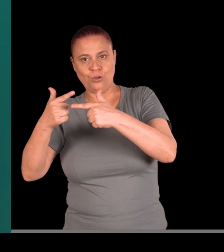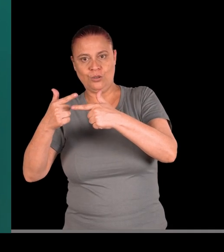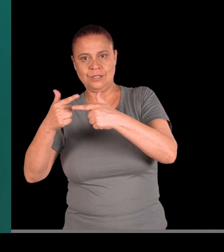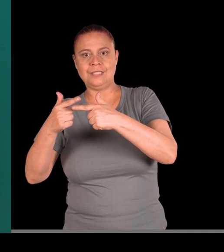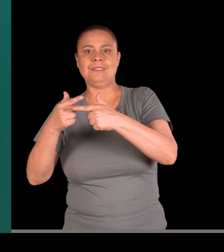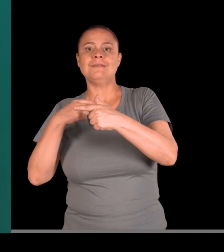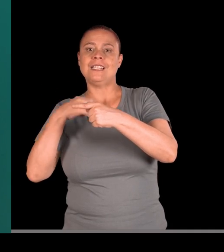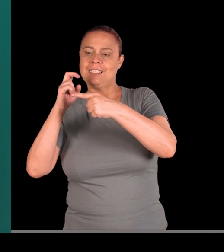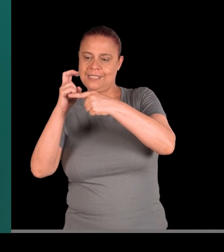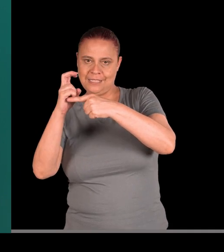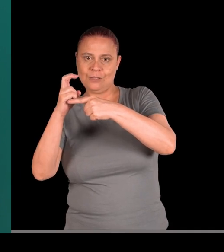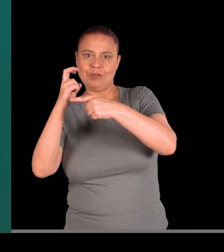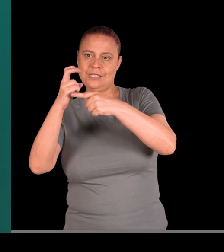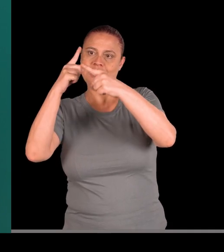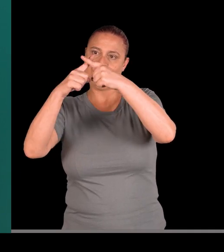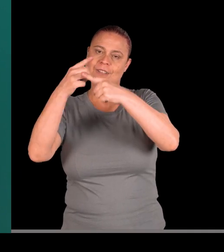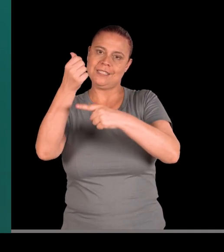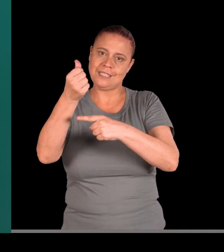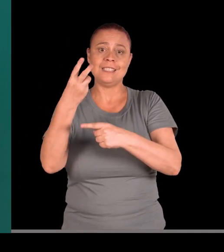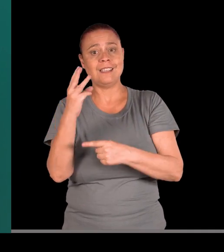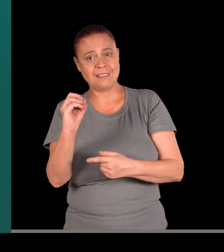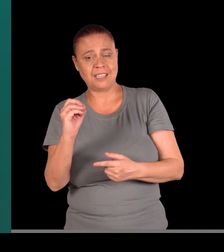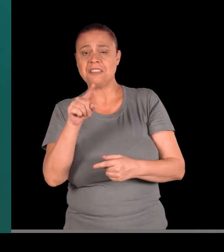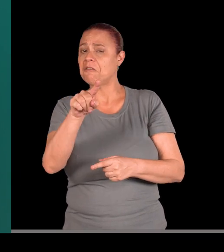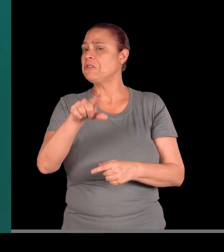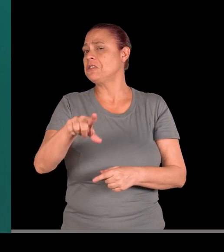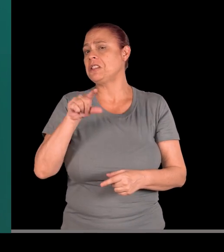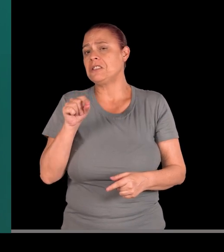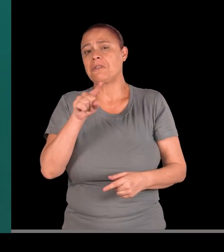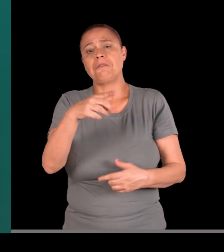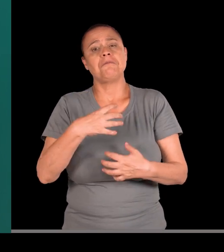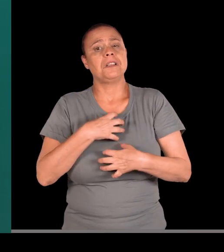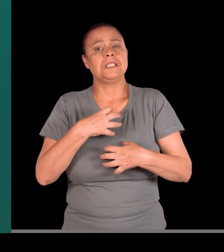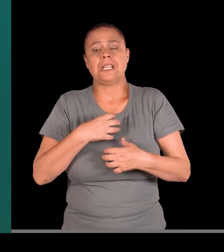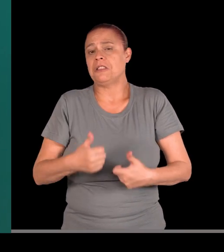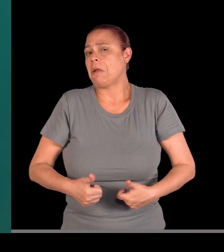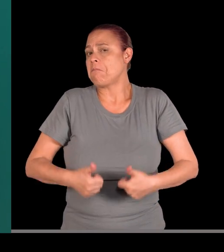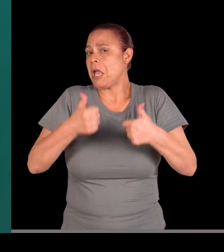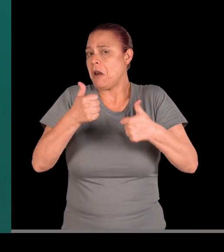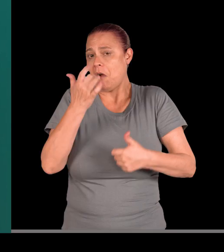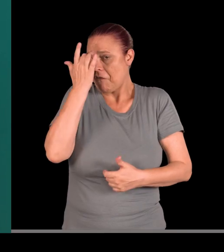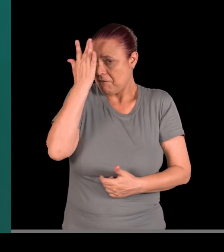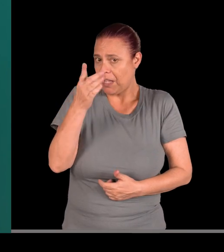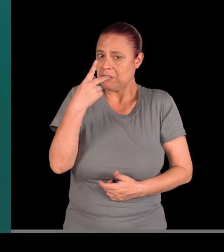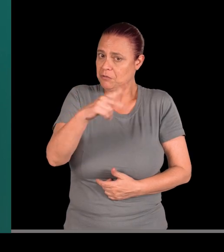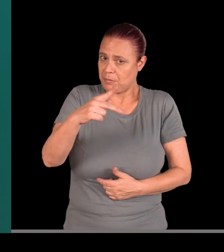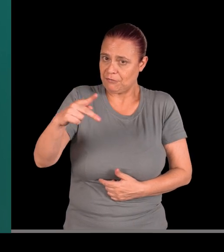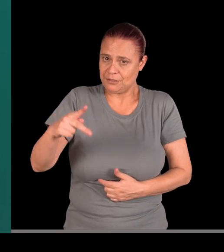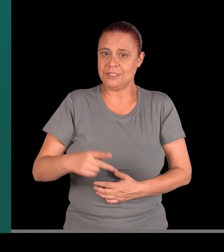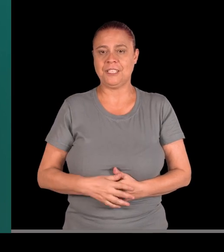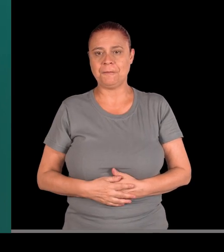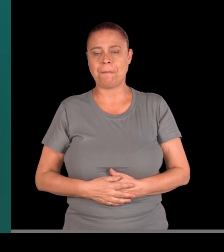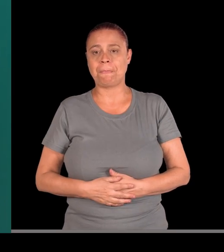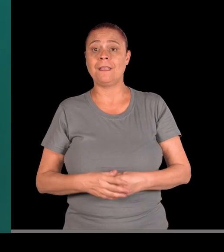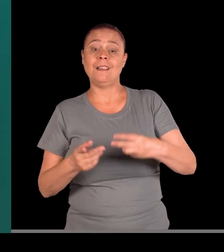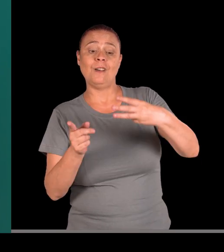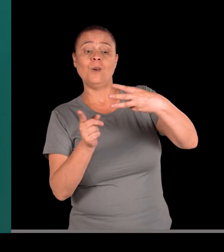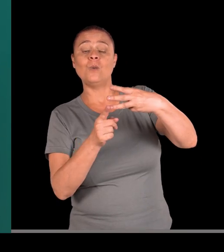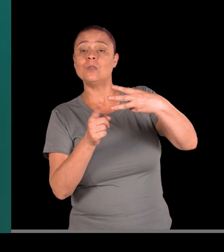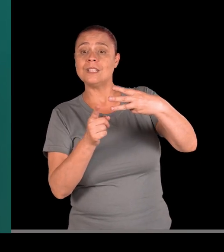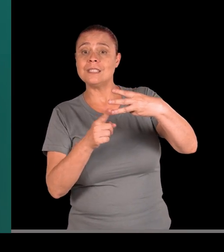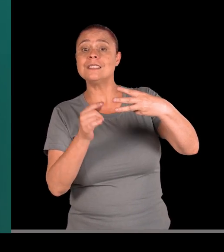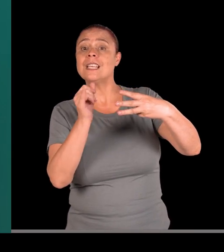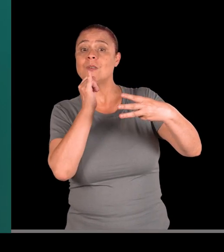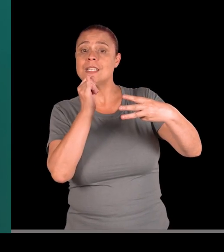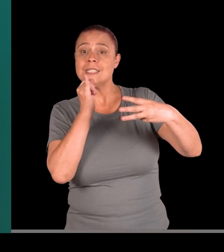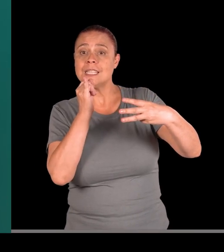5. 5 vezes 6, 30. Aí você escolhe a maneira que é mais tranquila e fácil para você. E no nosso